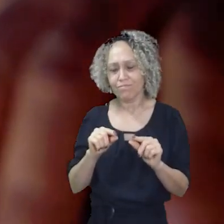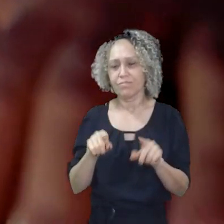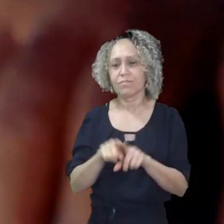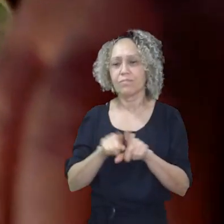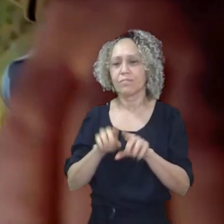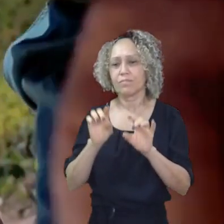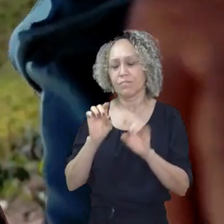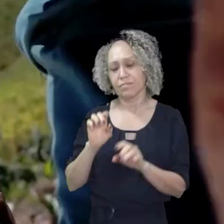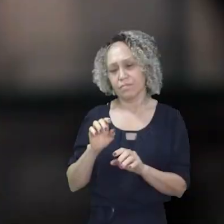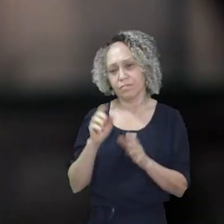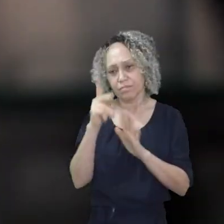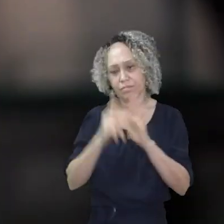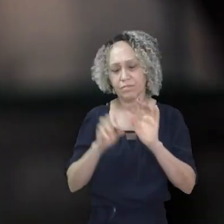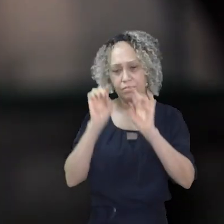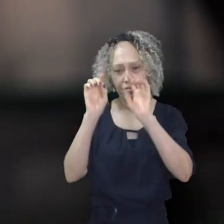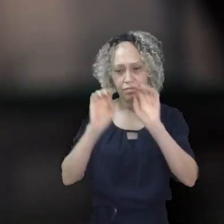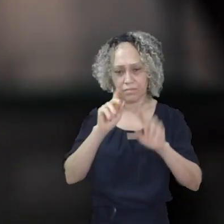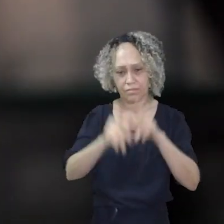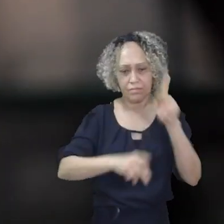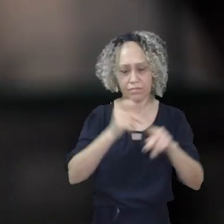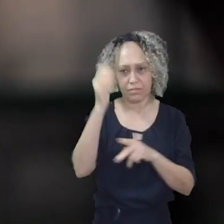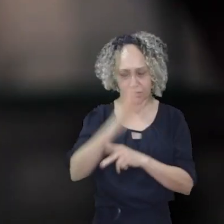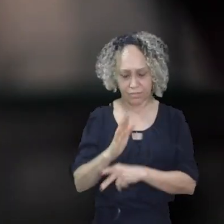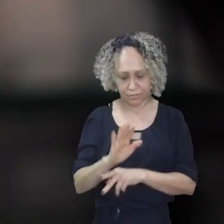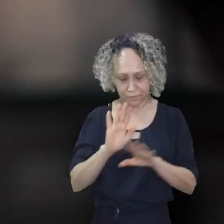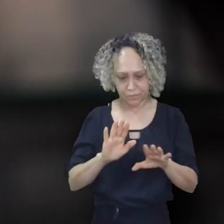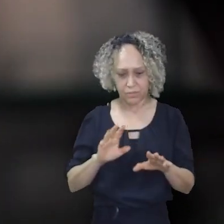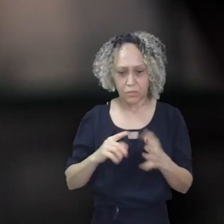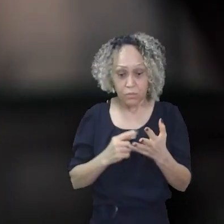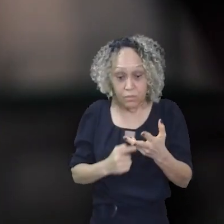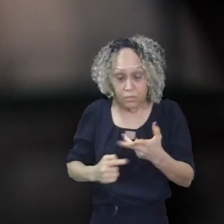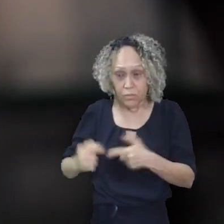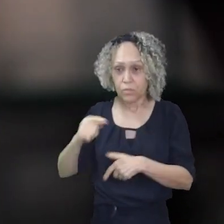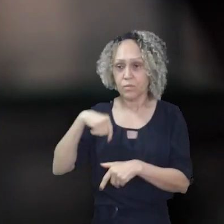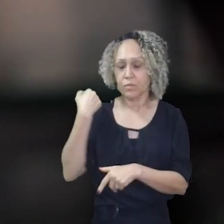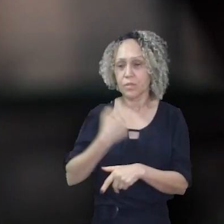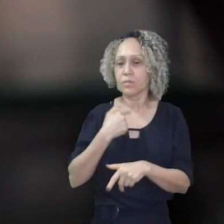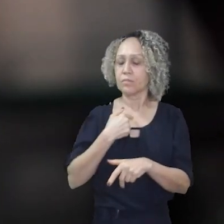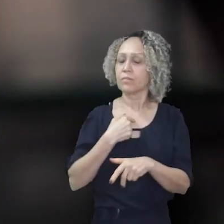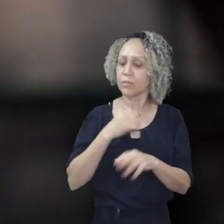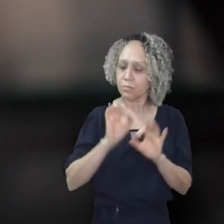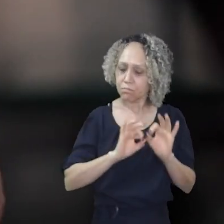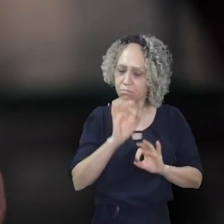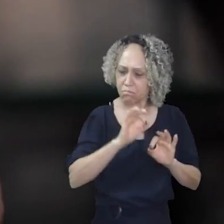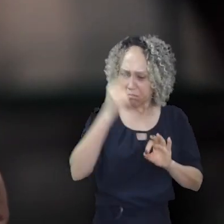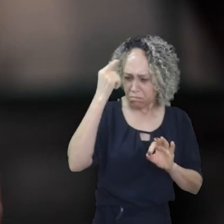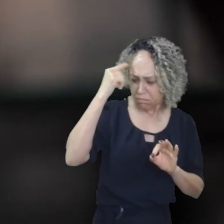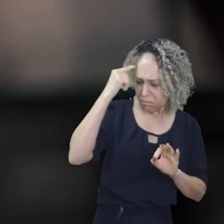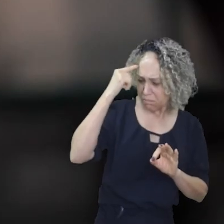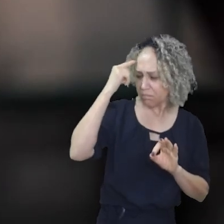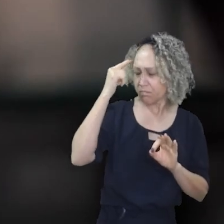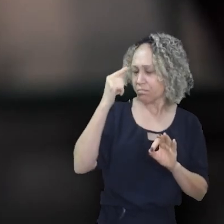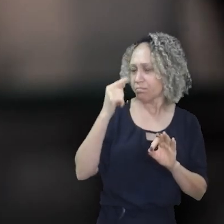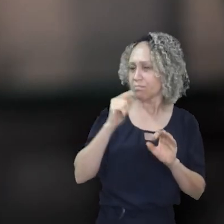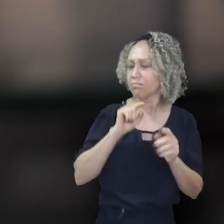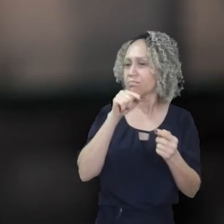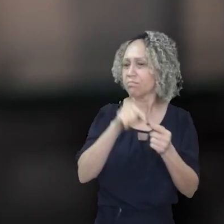a população brasileira. Tudo que foi planejado a gente fazer até agora está cumprido.